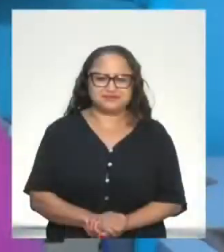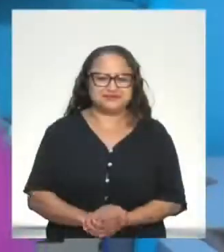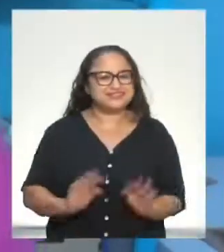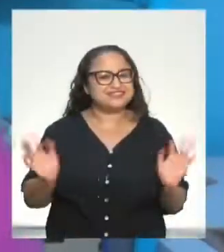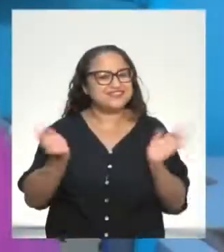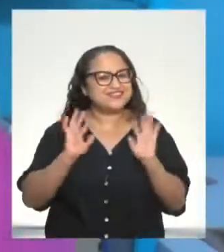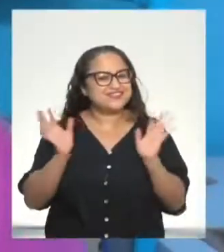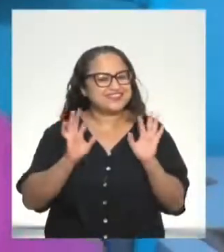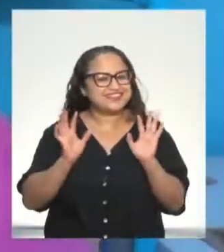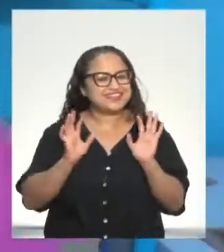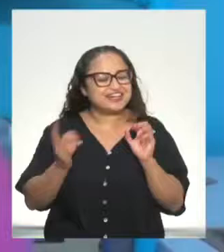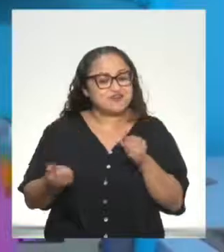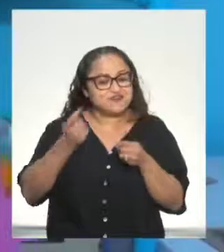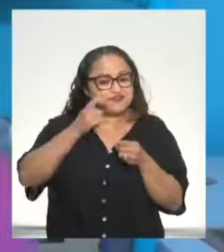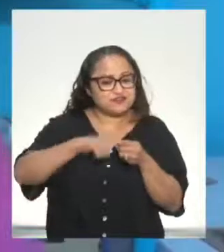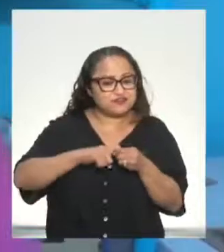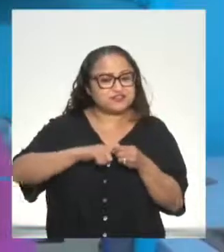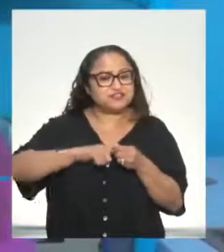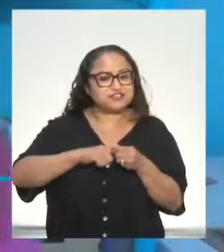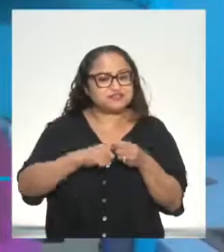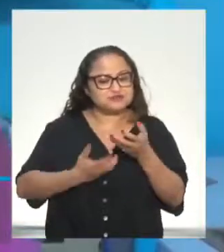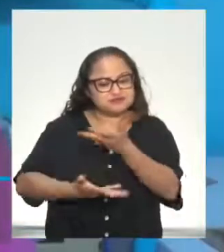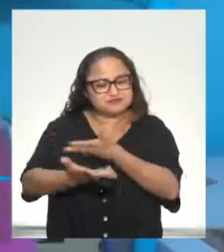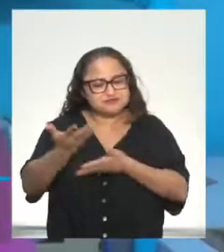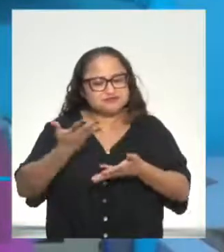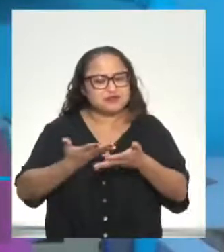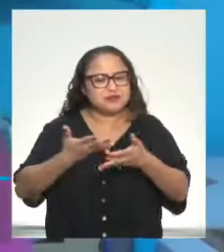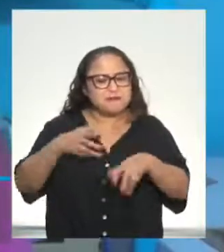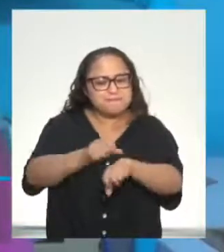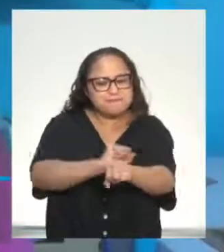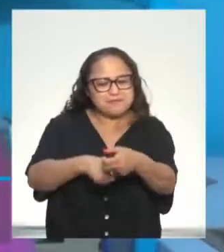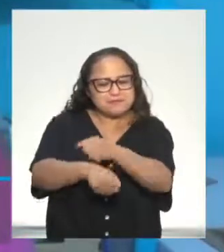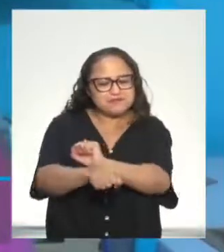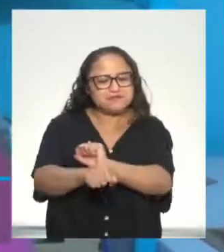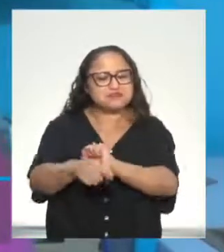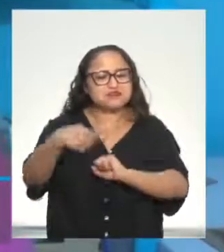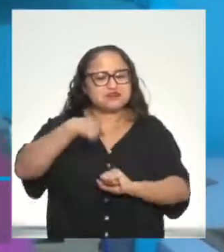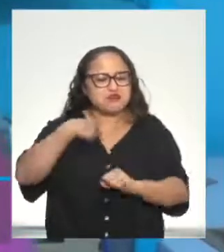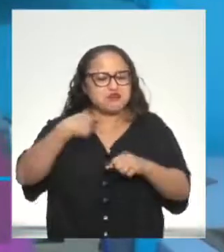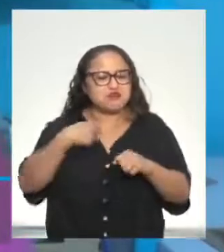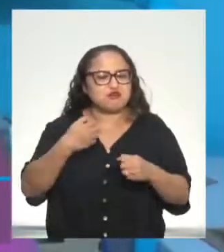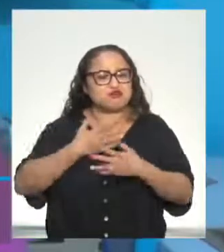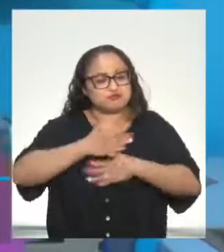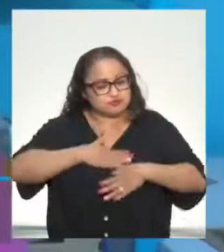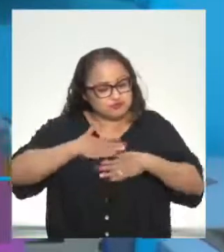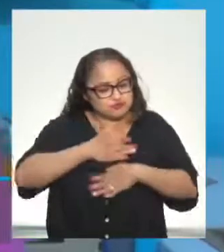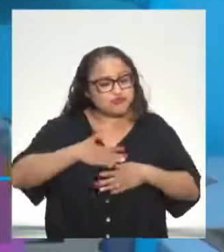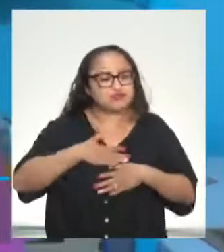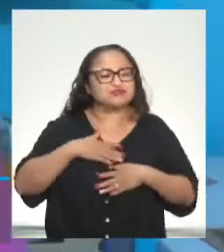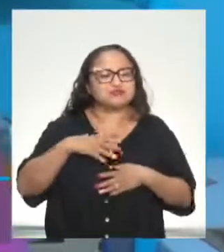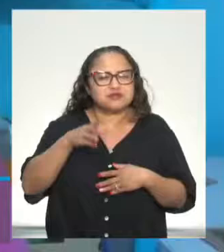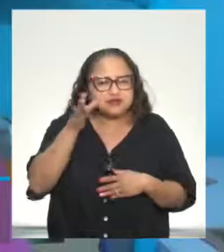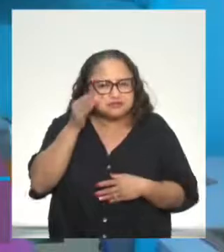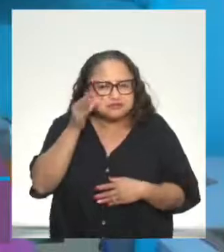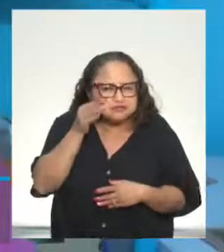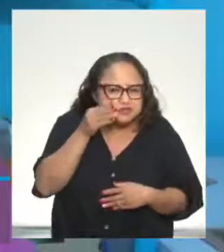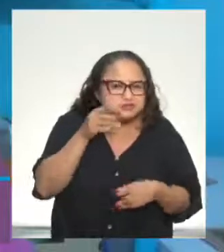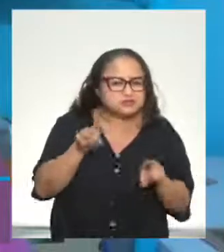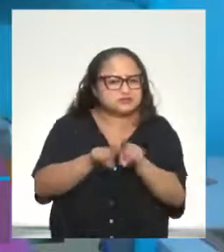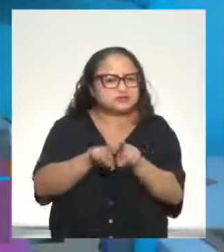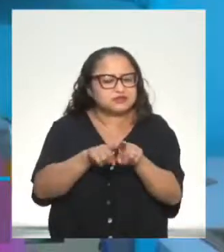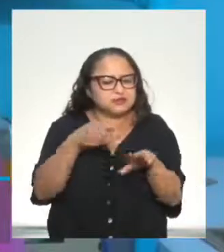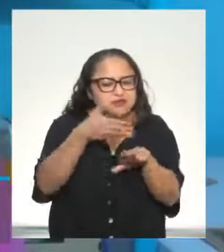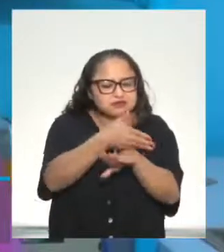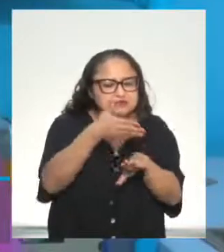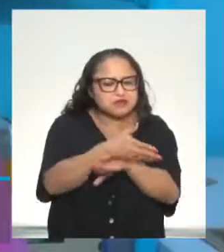Olá, pessoal. Retornamos aqui com a nossa aula Mão na Massa e o Chipo. E a interação no chat está muito interessante. O professor